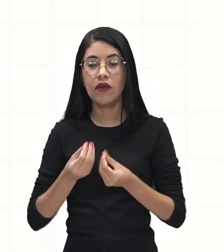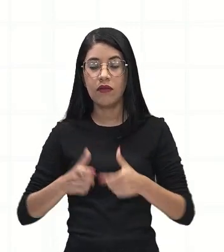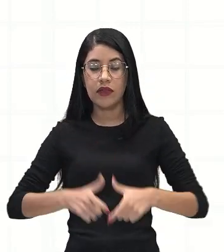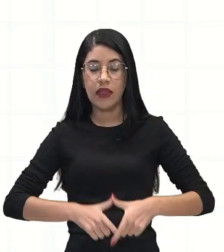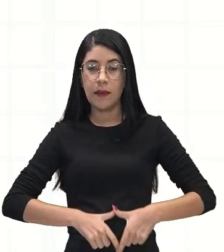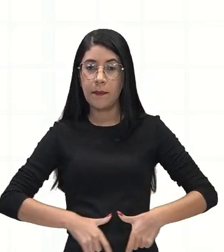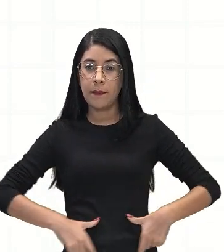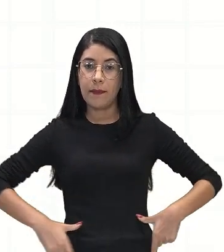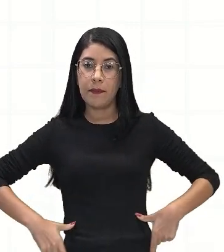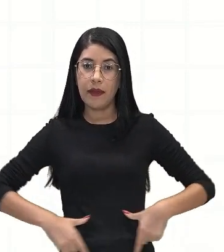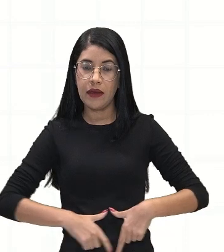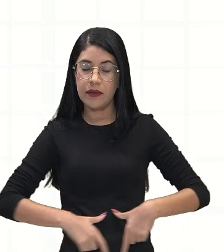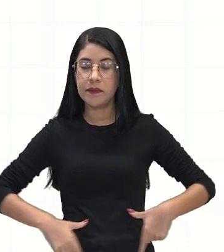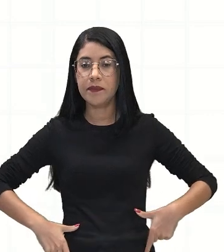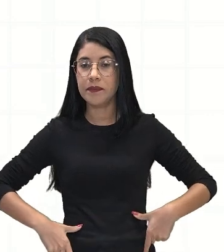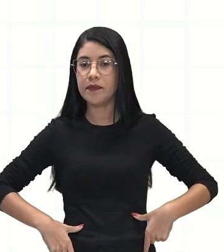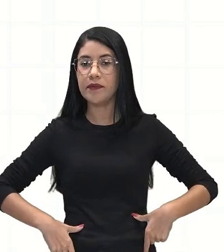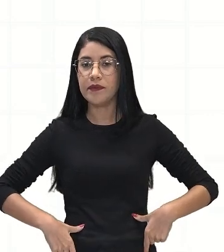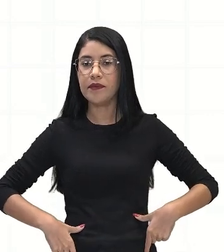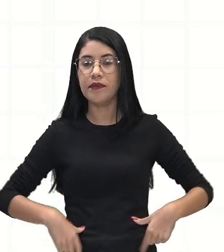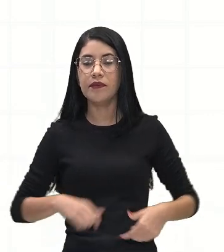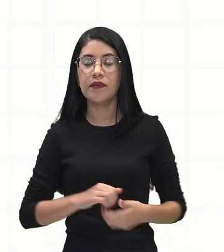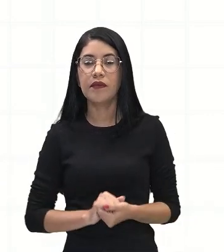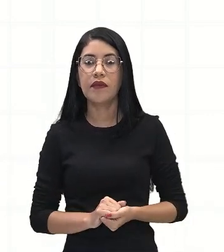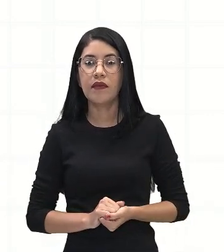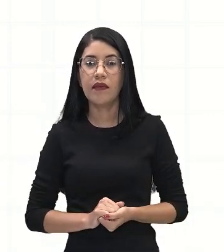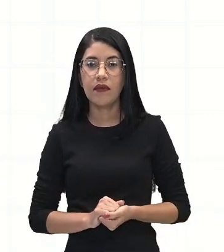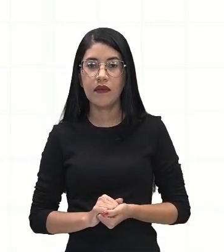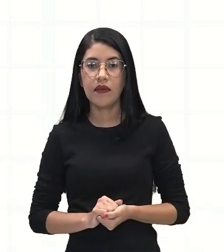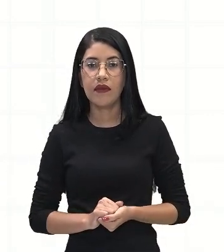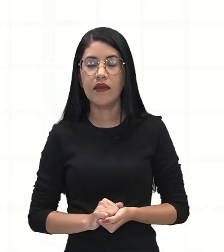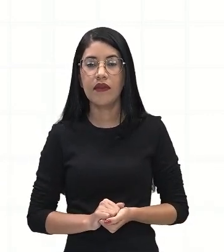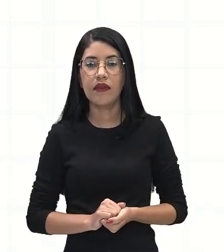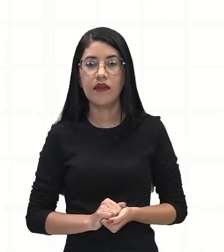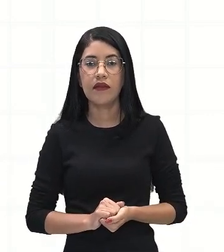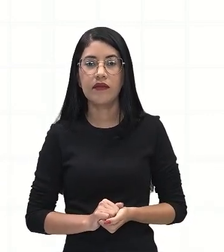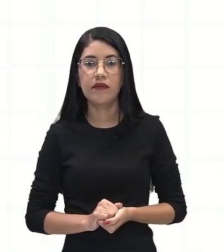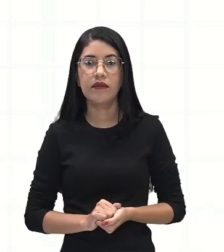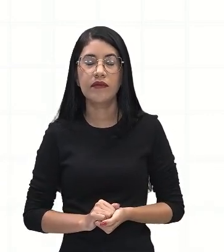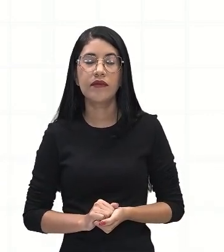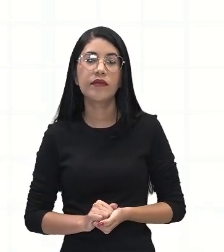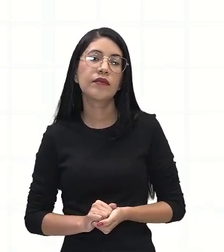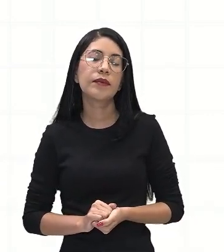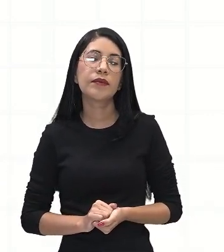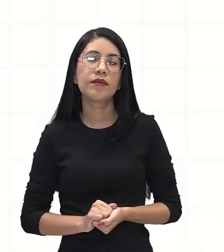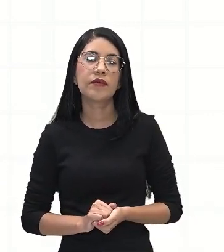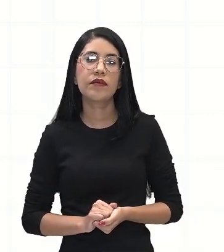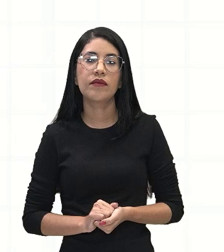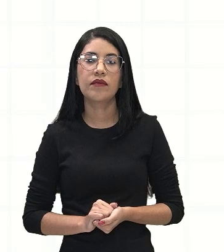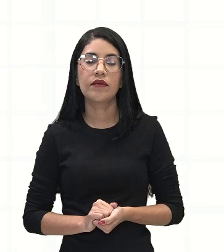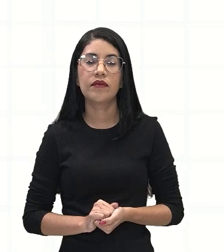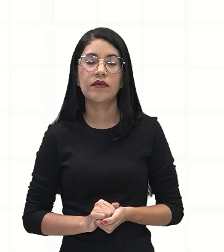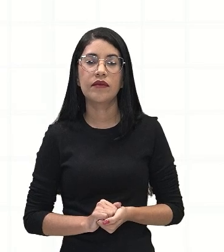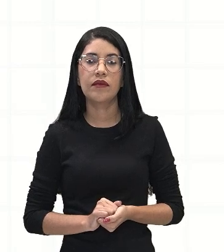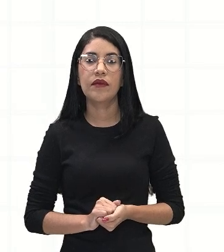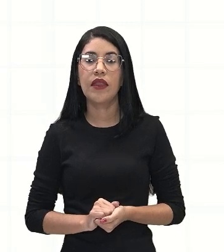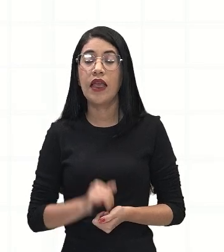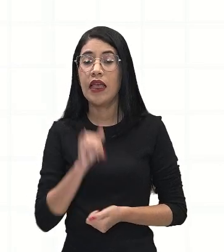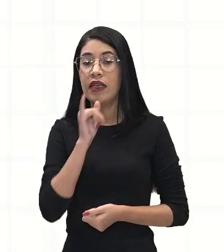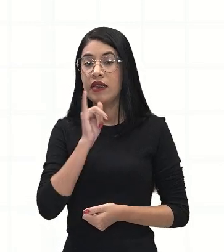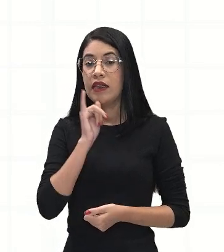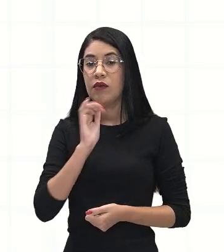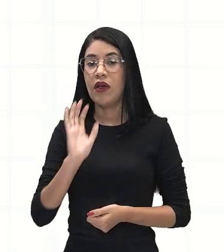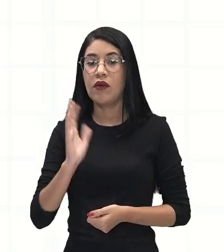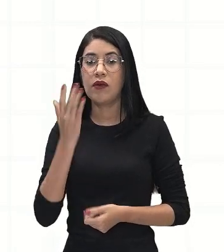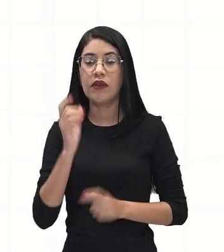região lombar da nossa coluna vertebral, ok? O que vai fazer com que, por exemplo,